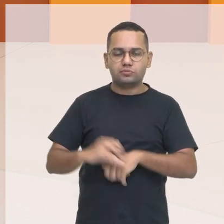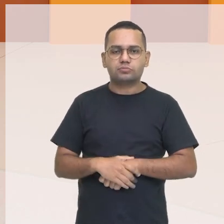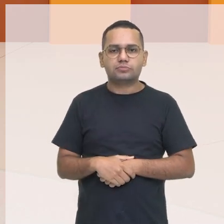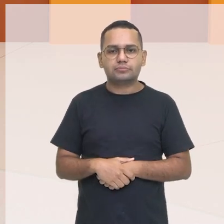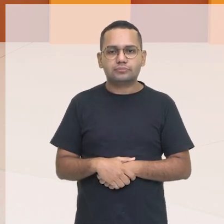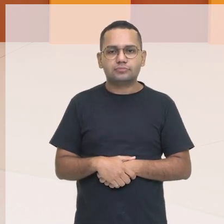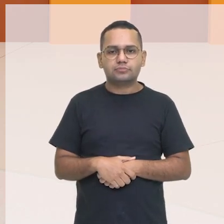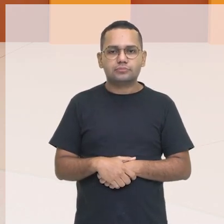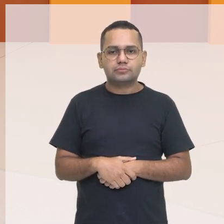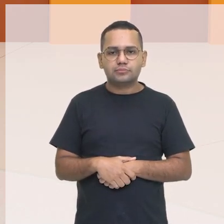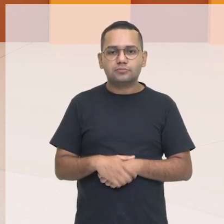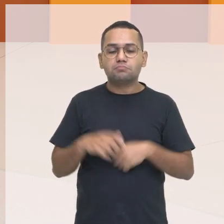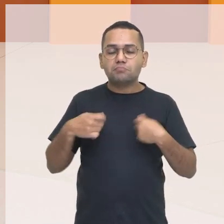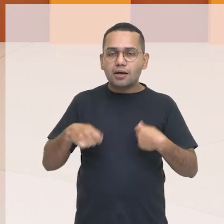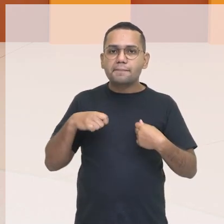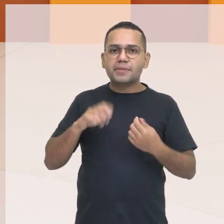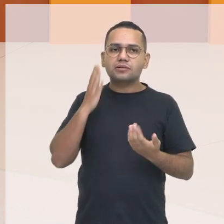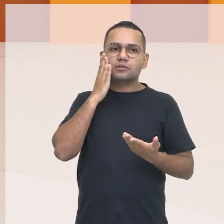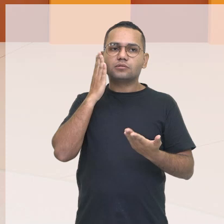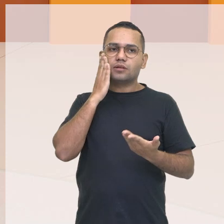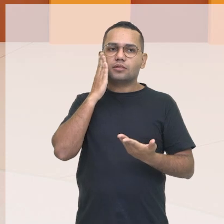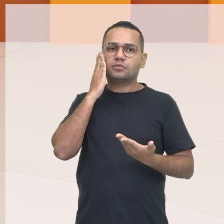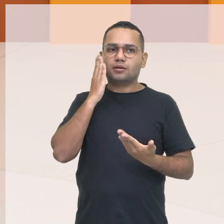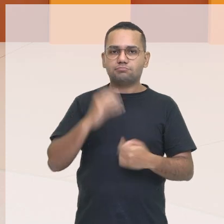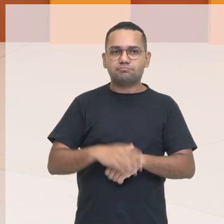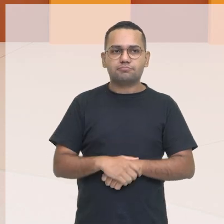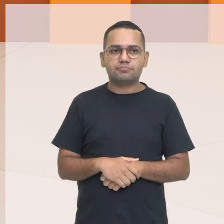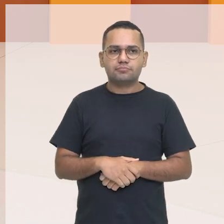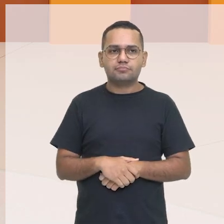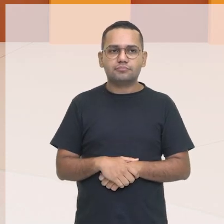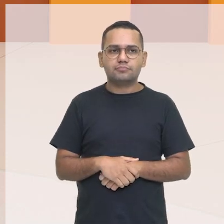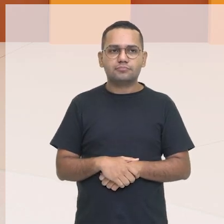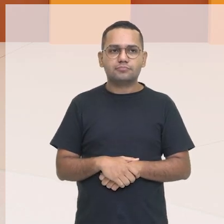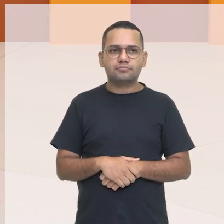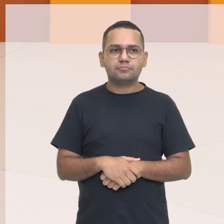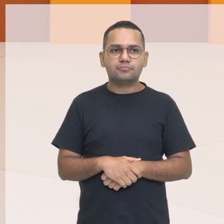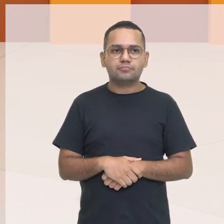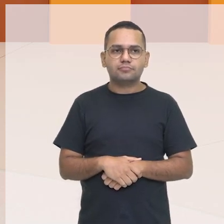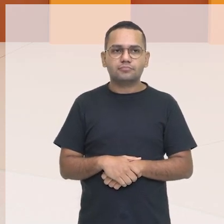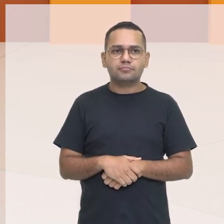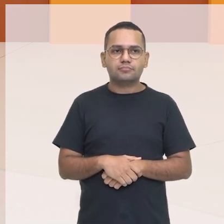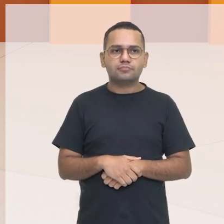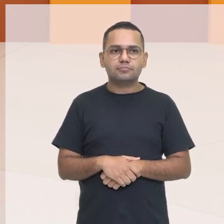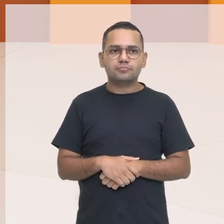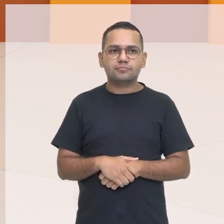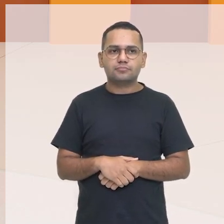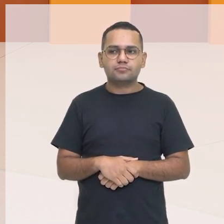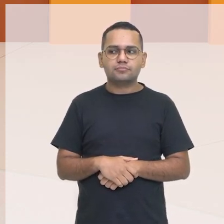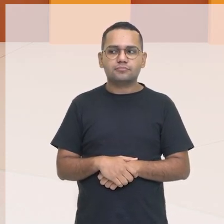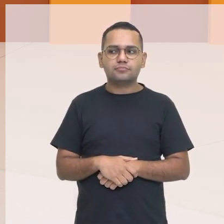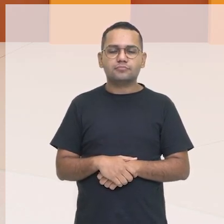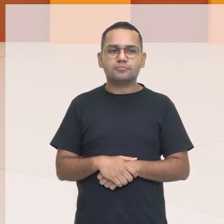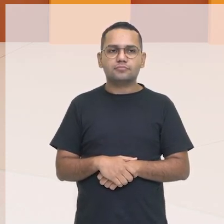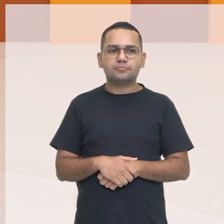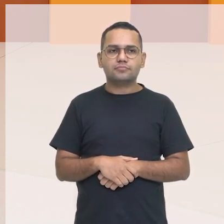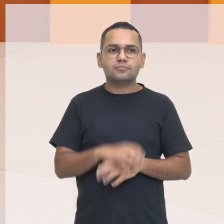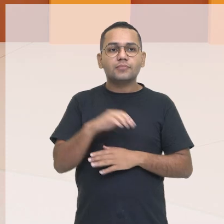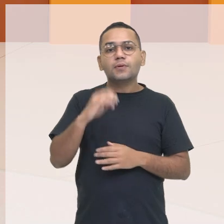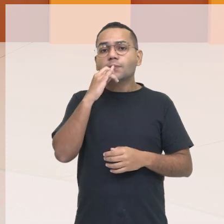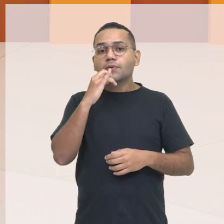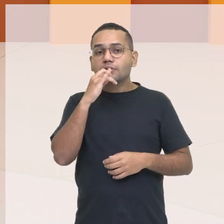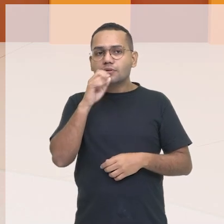é importante as pessoas terem conhecimento, né? Quando você vê um alimento, uma prateleira, lá está cheio